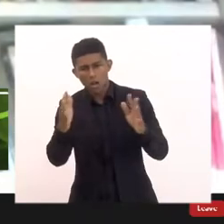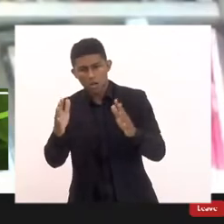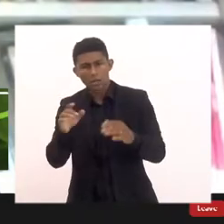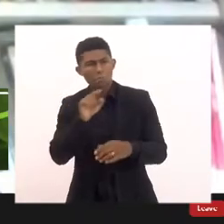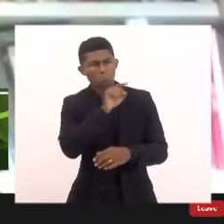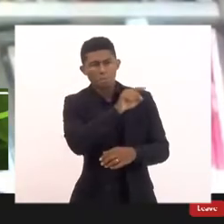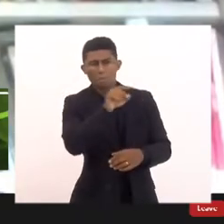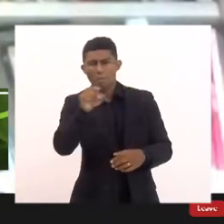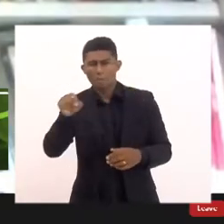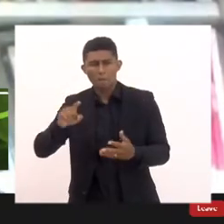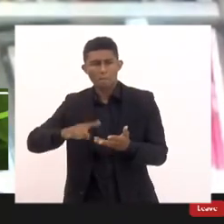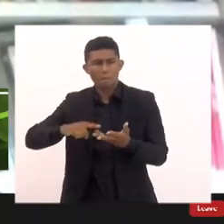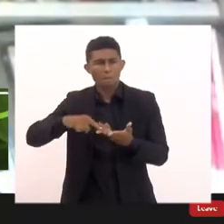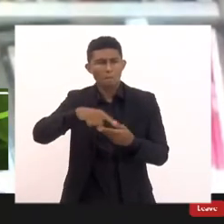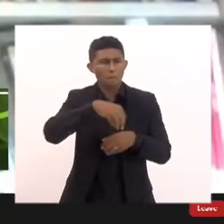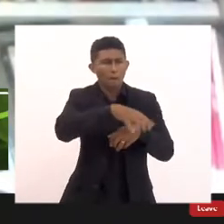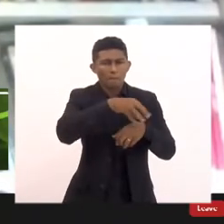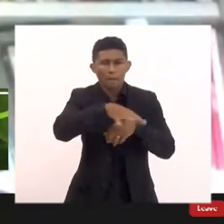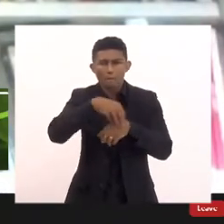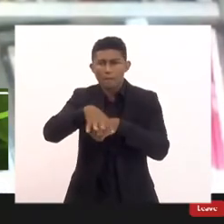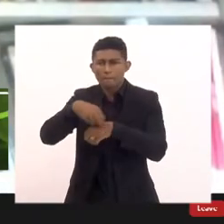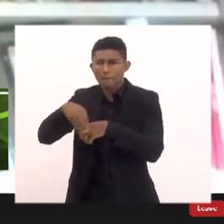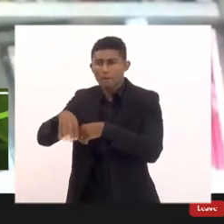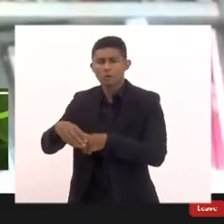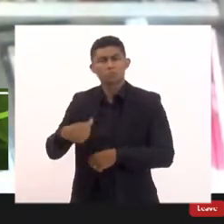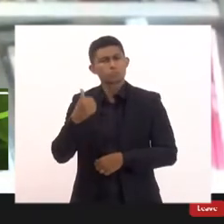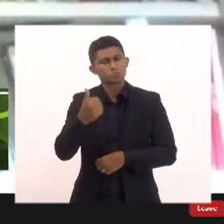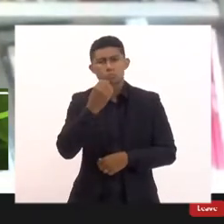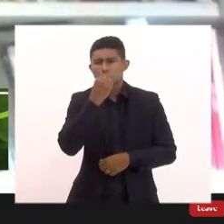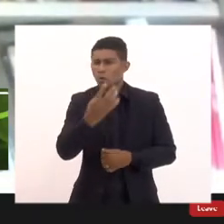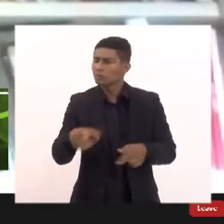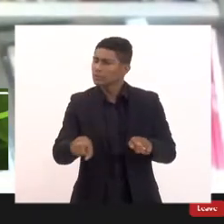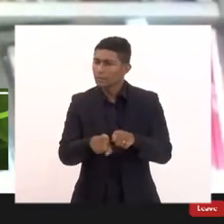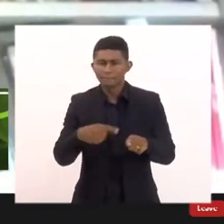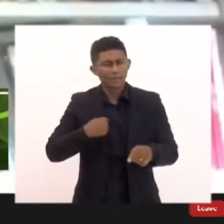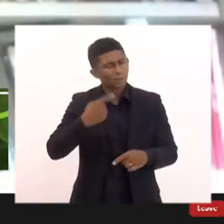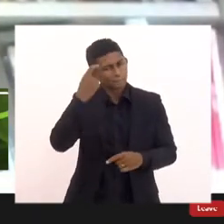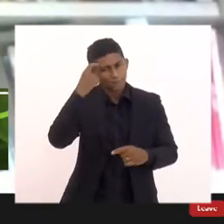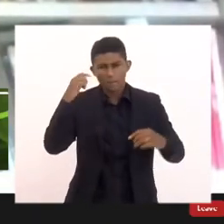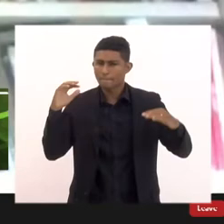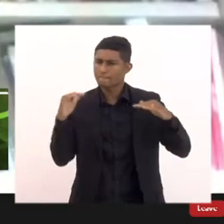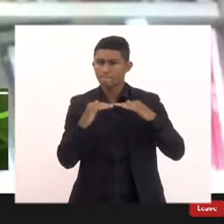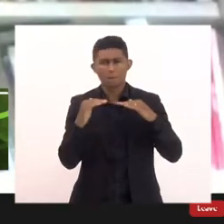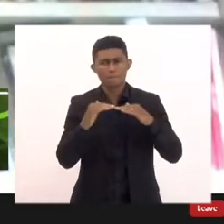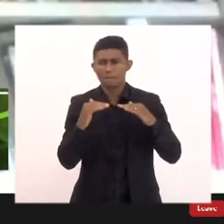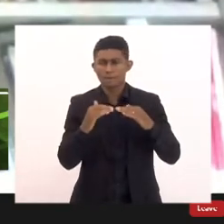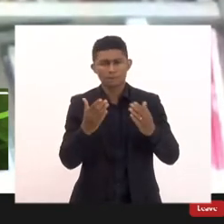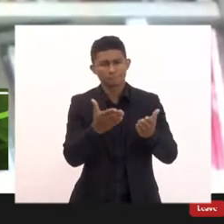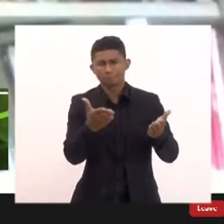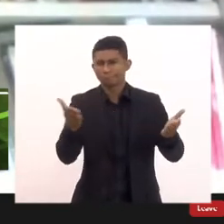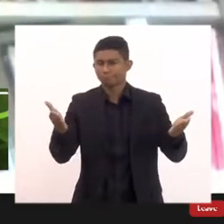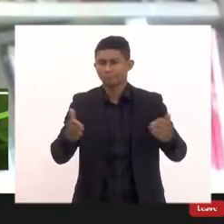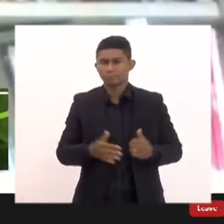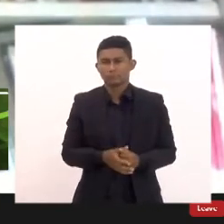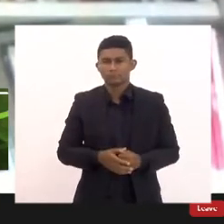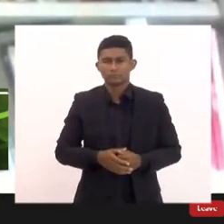são indicações que eu faço também, então eu reafirmo, e eu